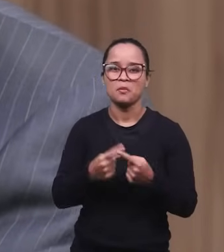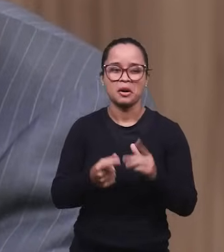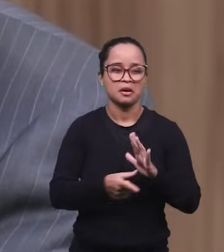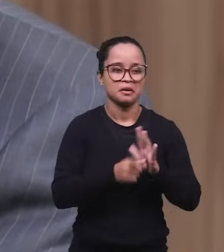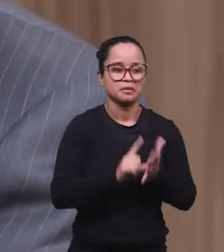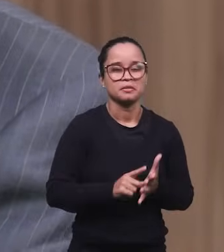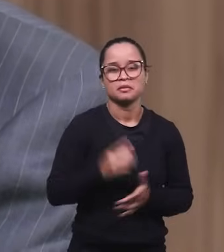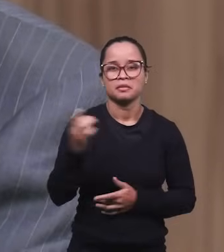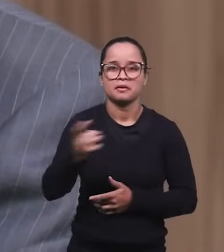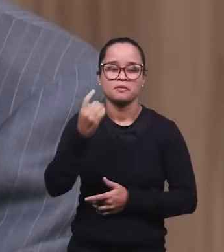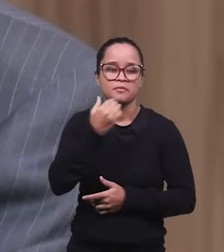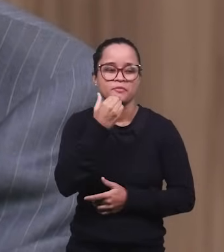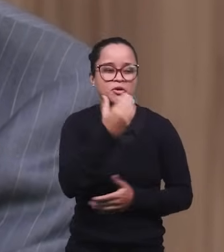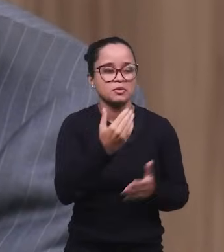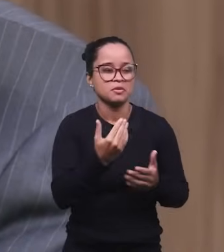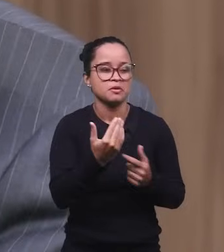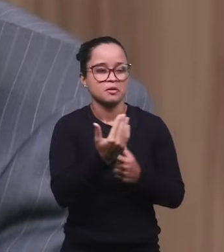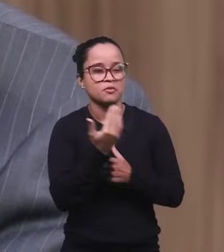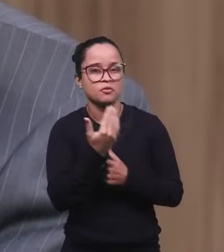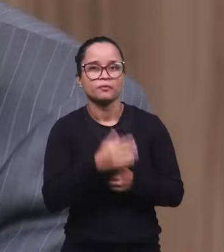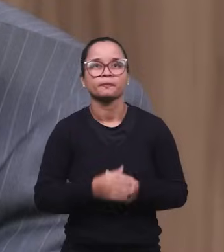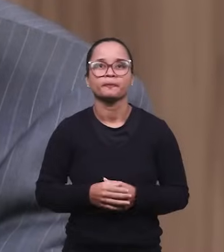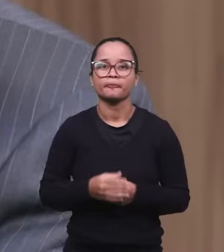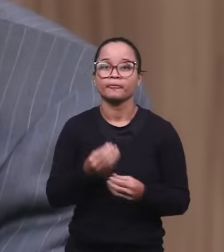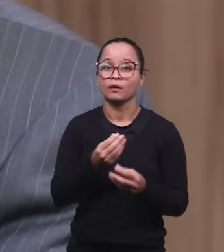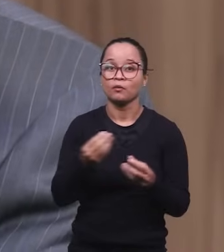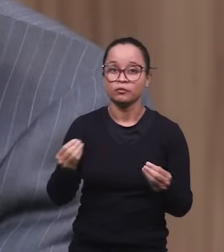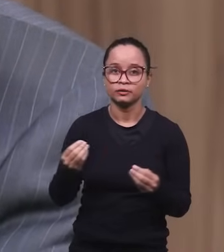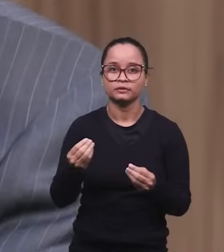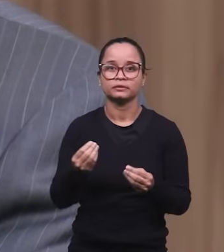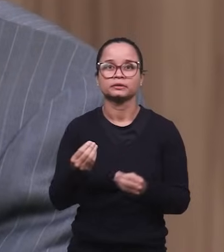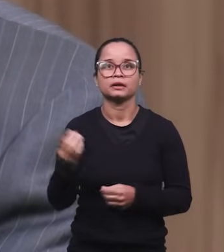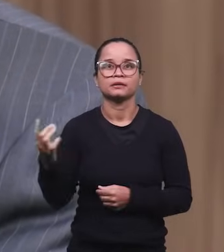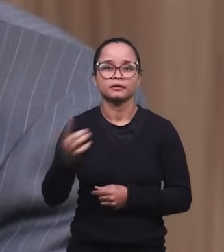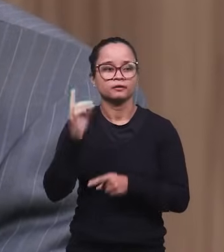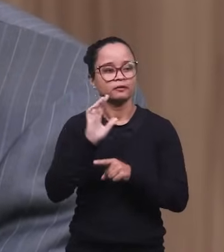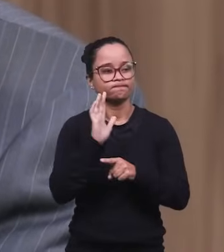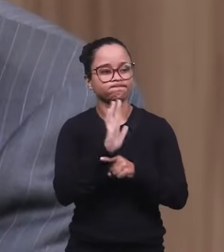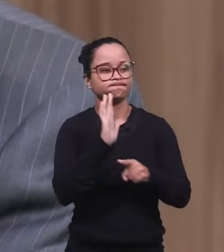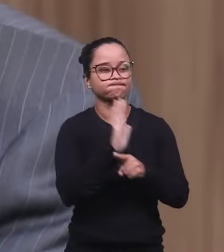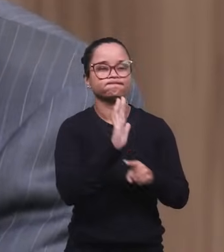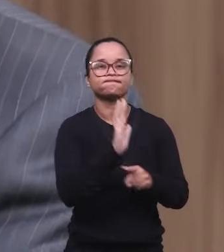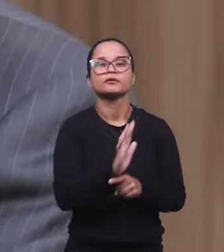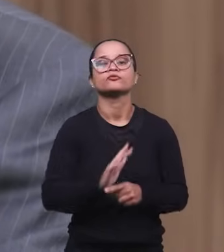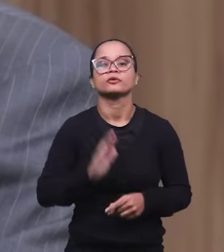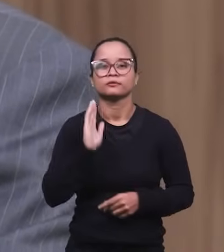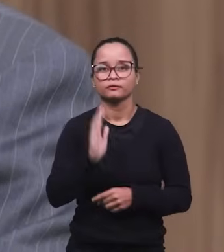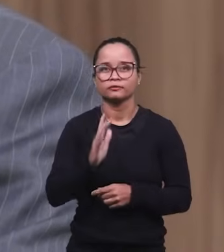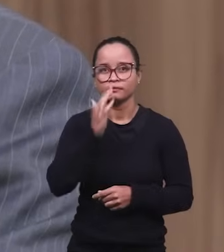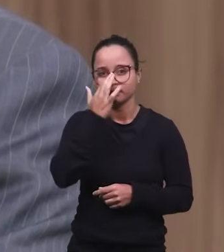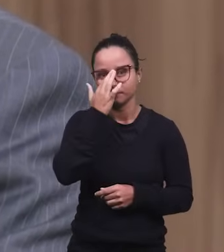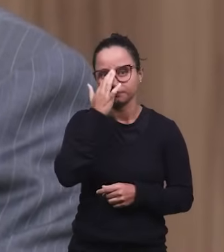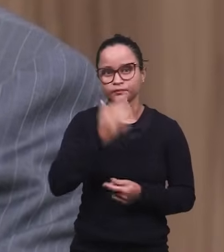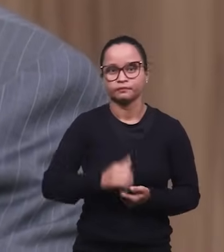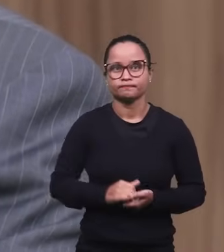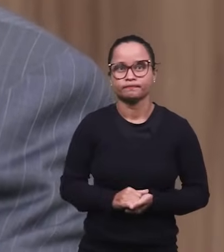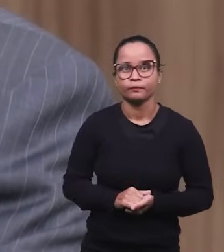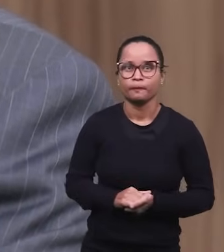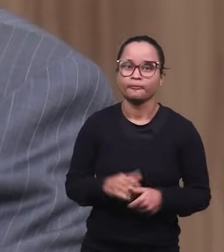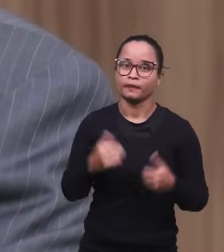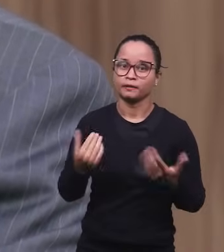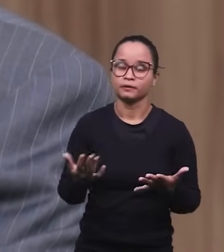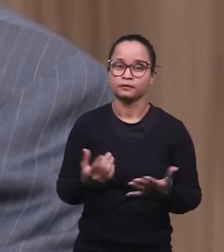que Davi lhe pedisse um favor, muitos favores Davi já havia feito a